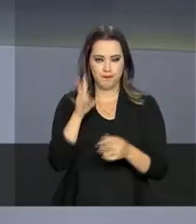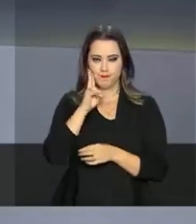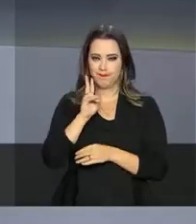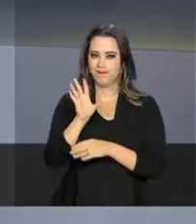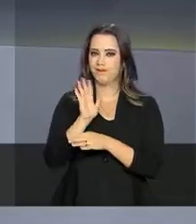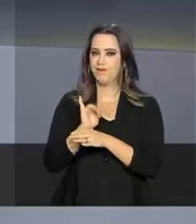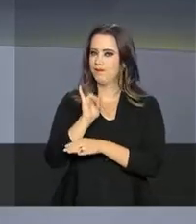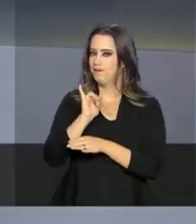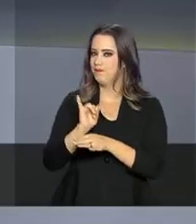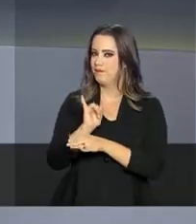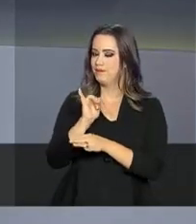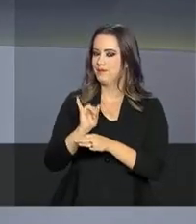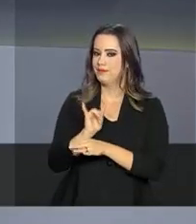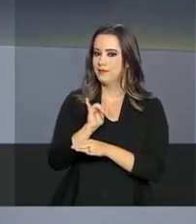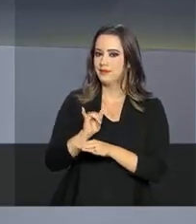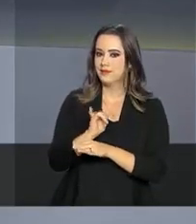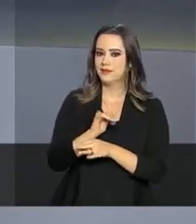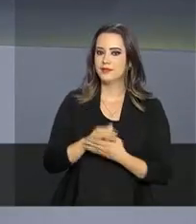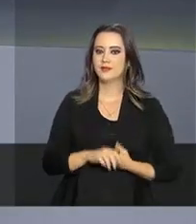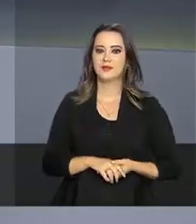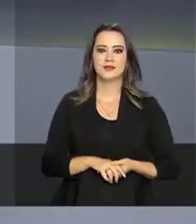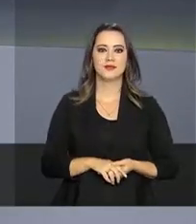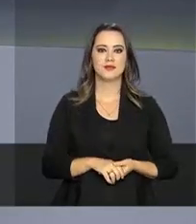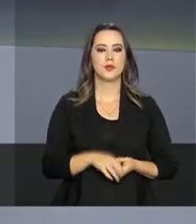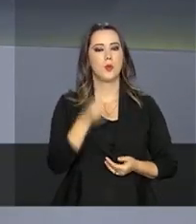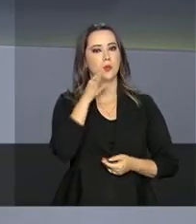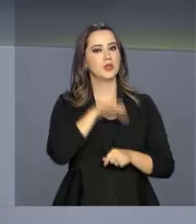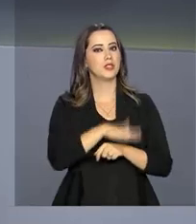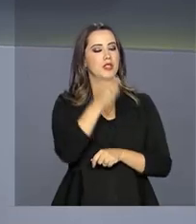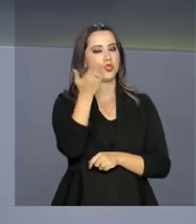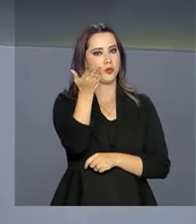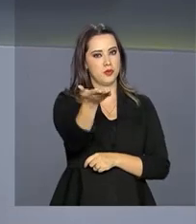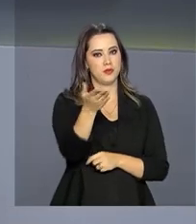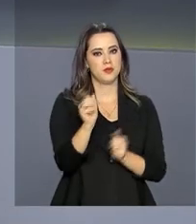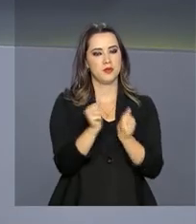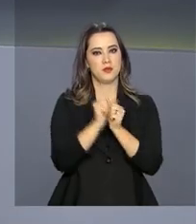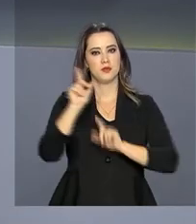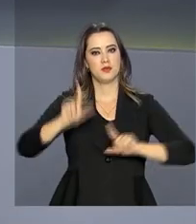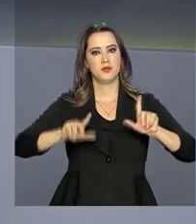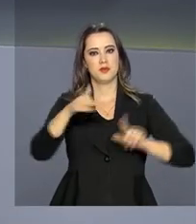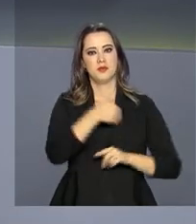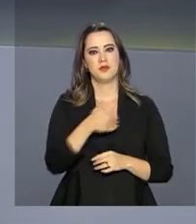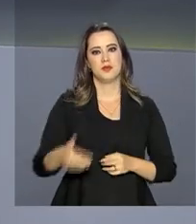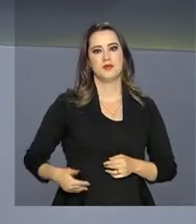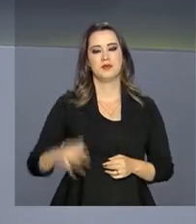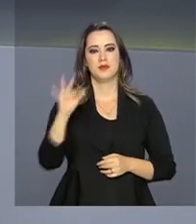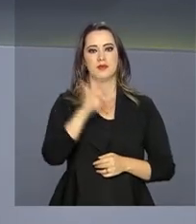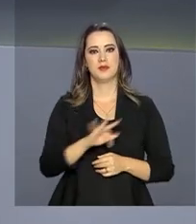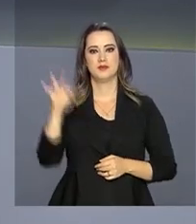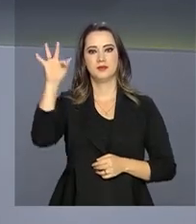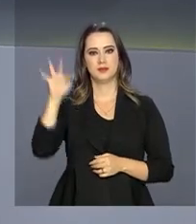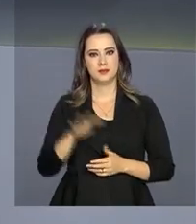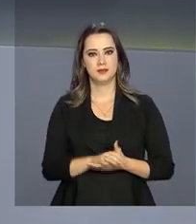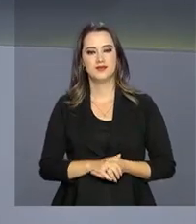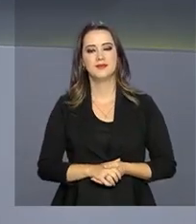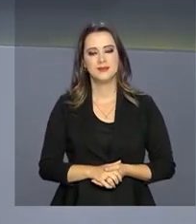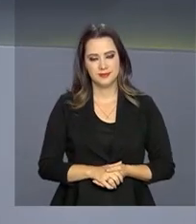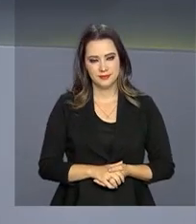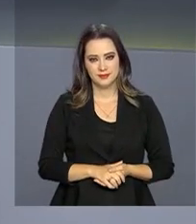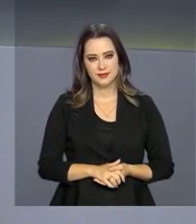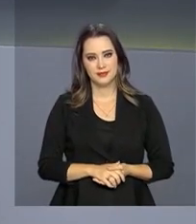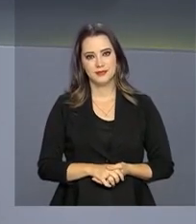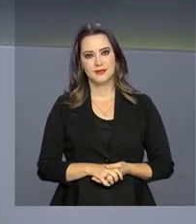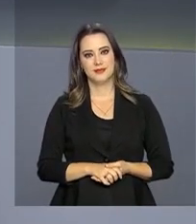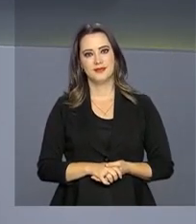estão disponíveis em nosso canal no youtube uma boa tarde pra você continue com a gente aqui na nbr a tv do governo